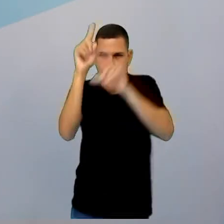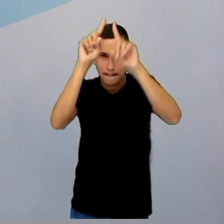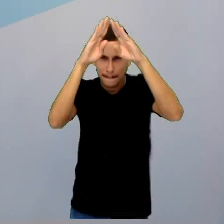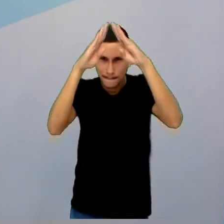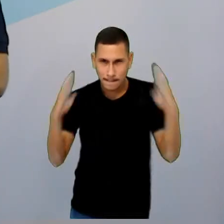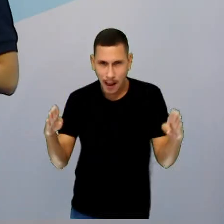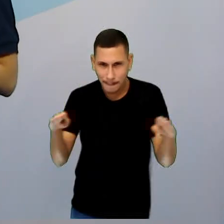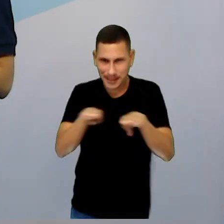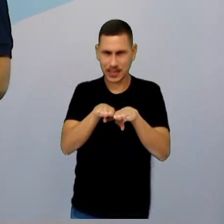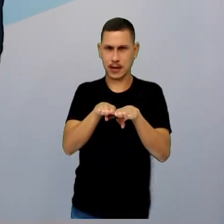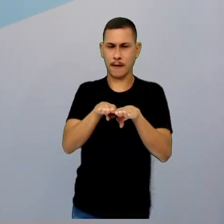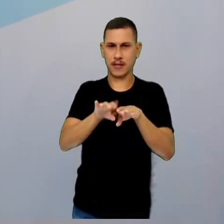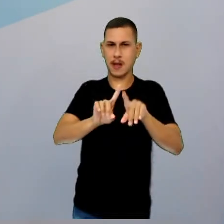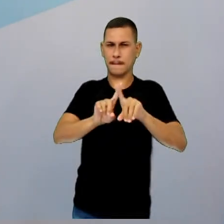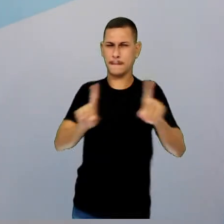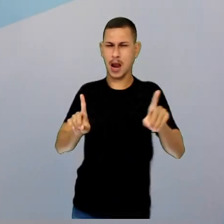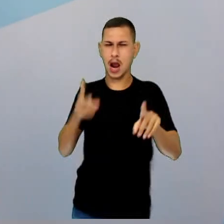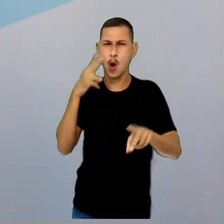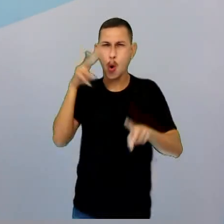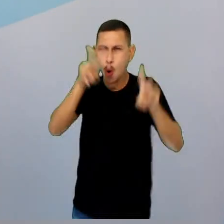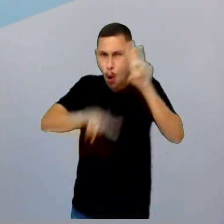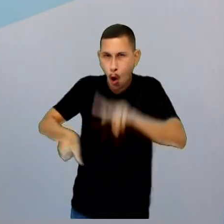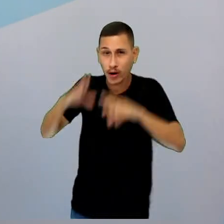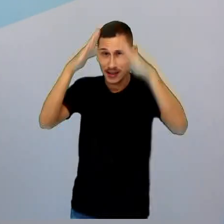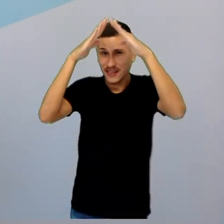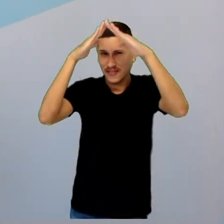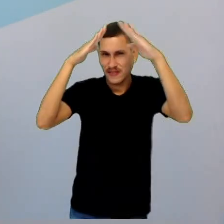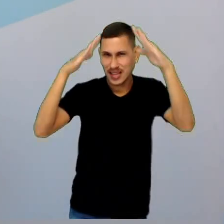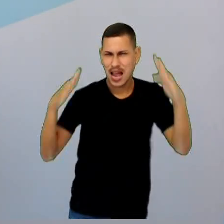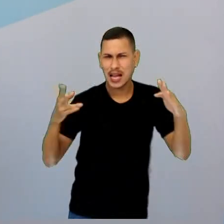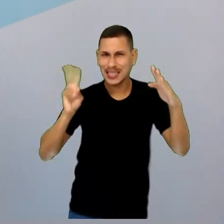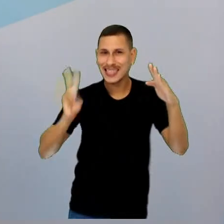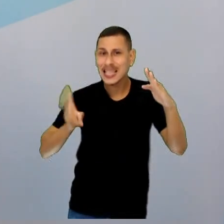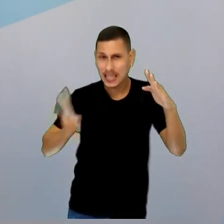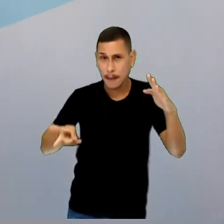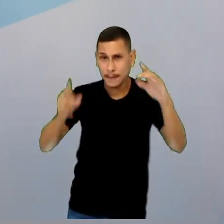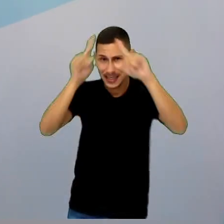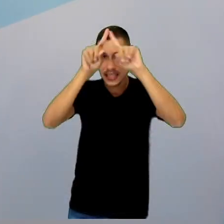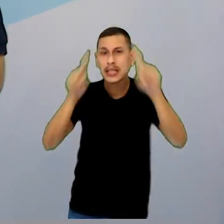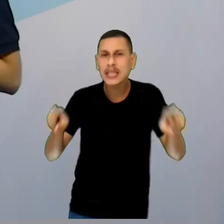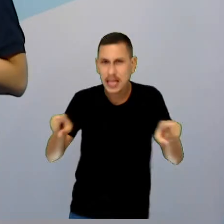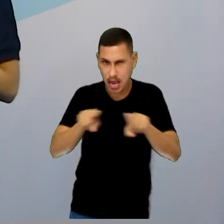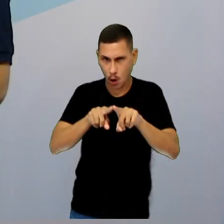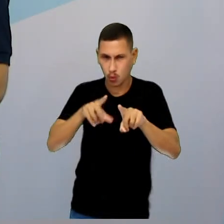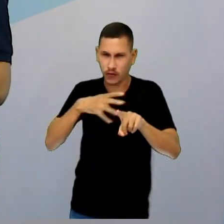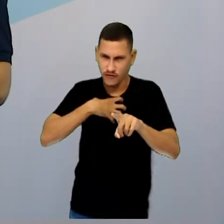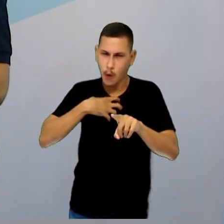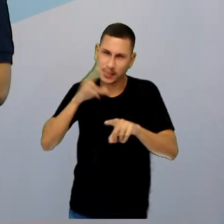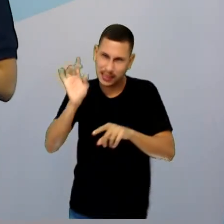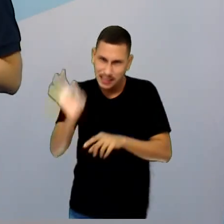eu coloquei aqui novamente, ó, as faces laterais sempre vão ser triângulos, tá certo?